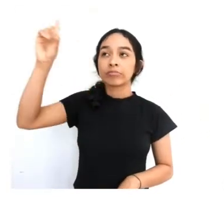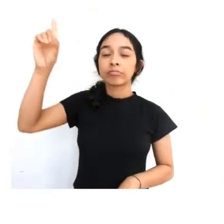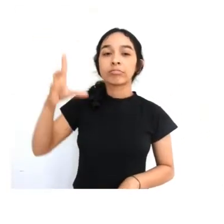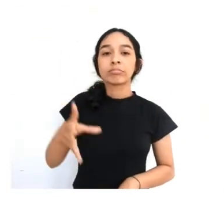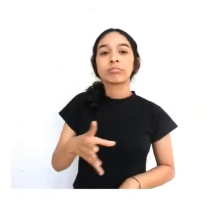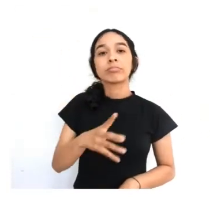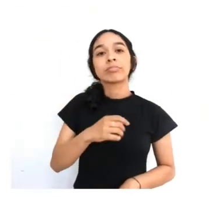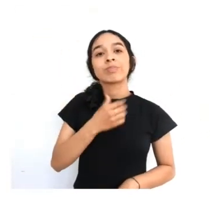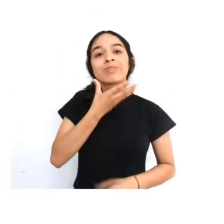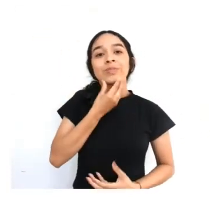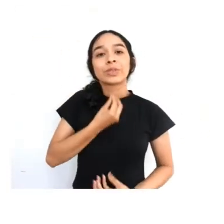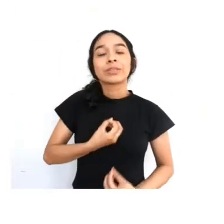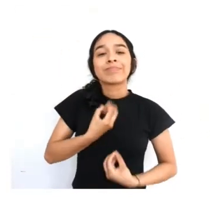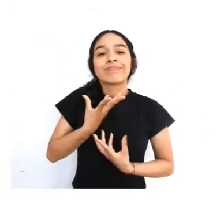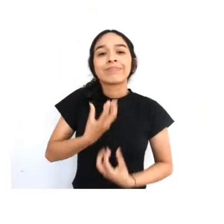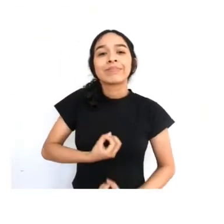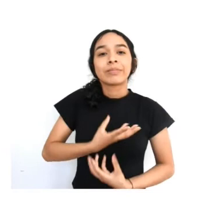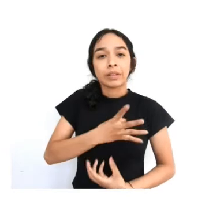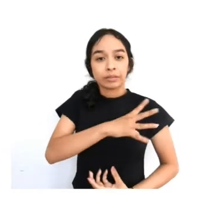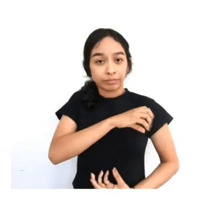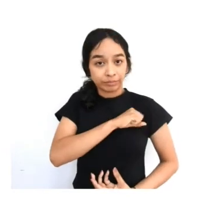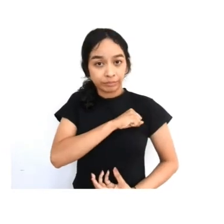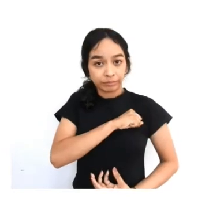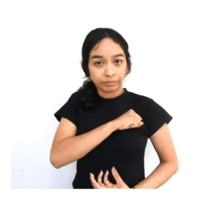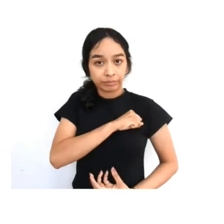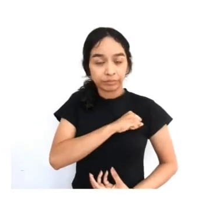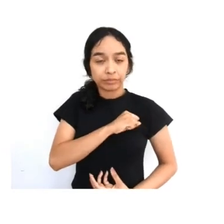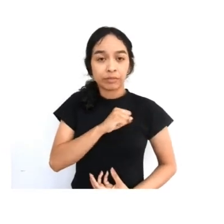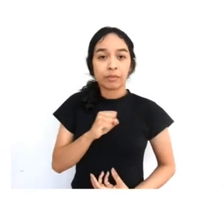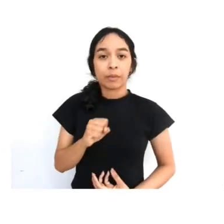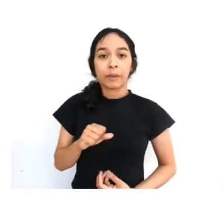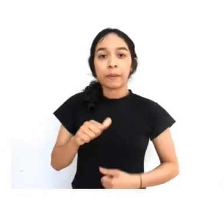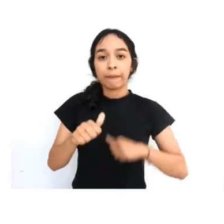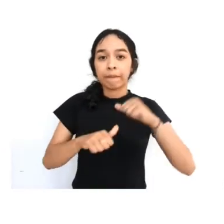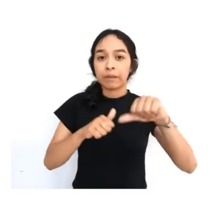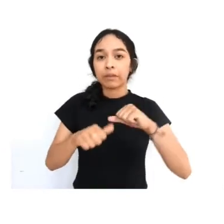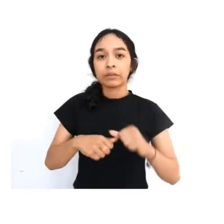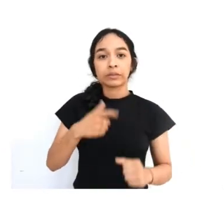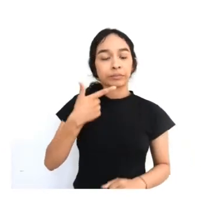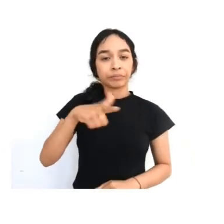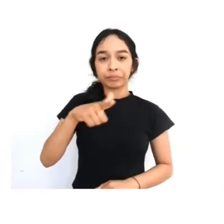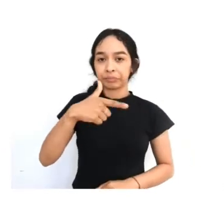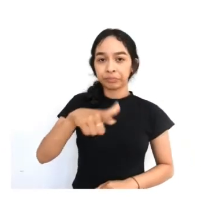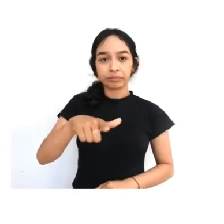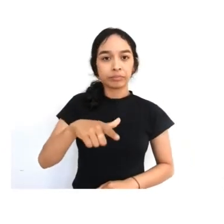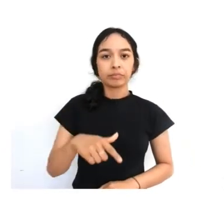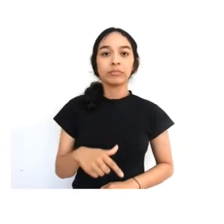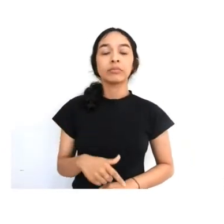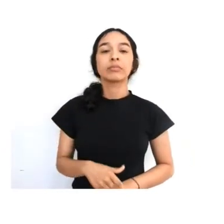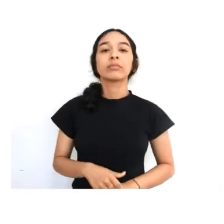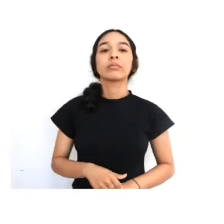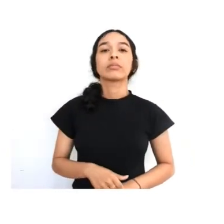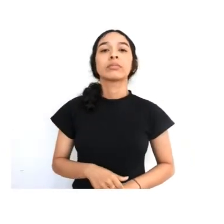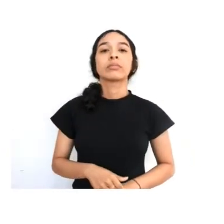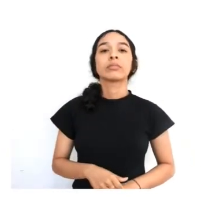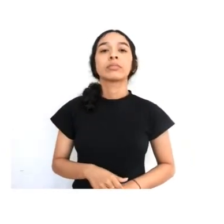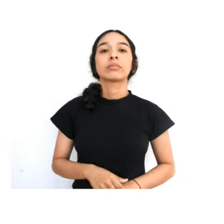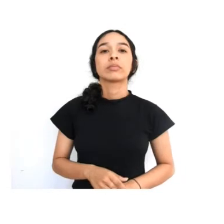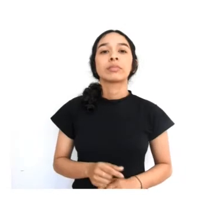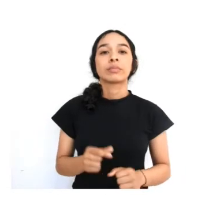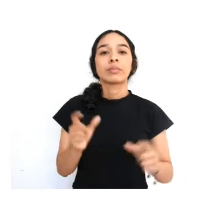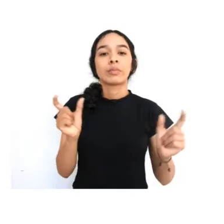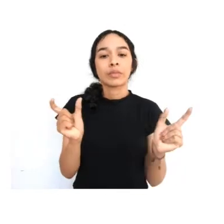colocando a ninfa, que aqui antes estava depois do poeta, na segunda frase ela está antes do